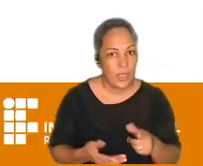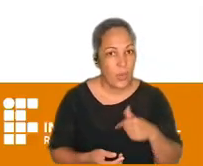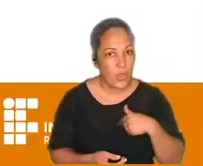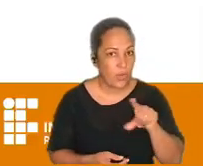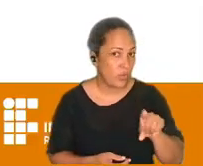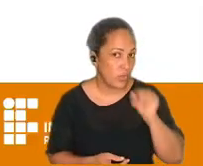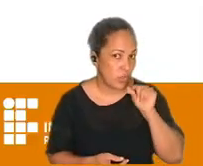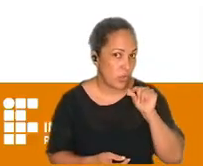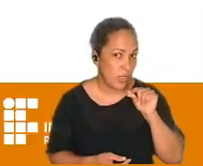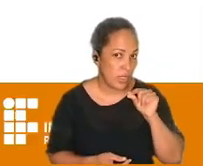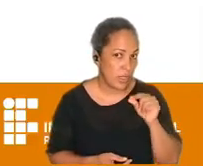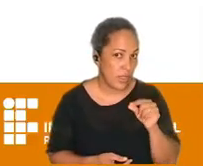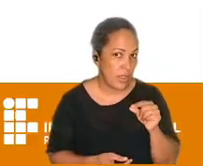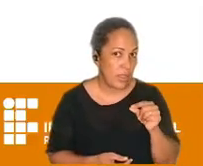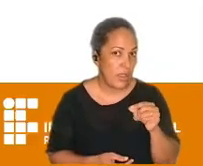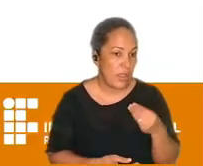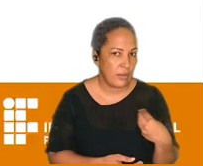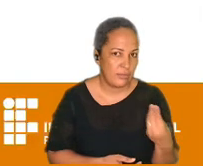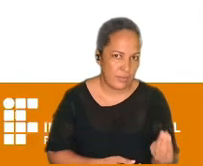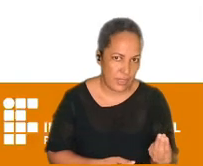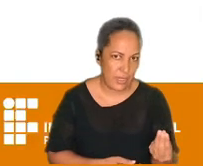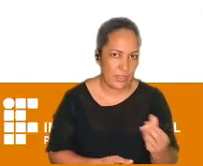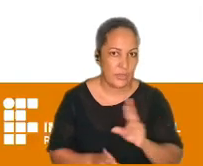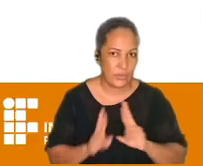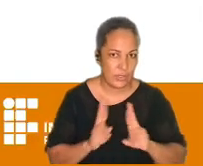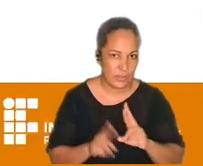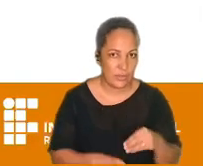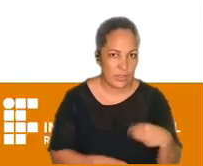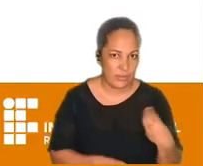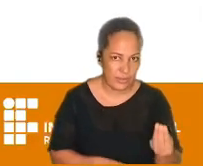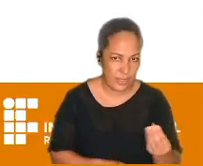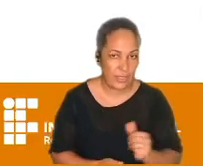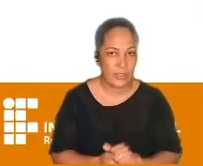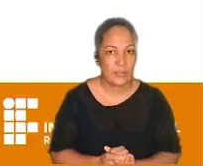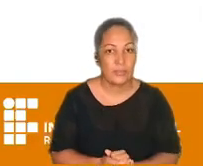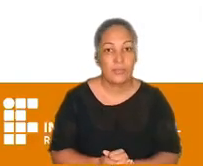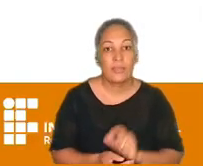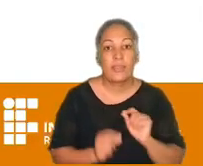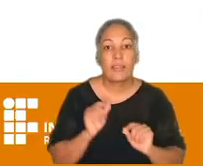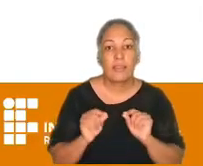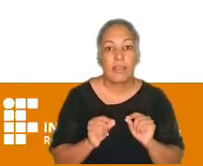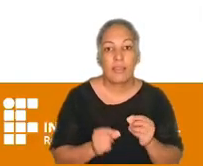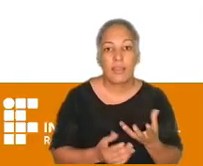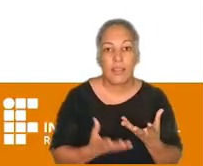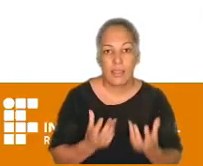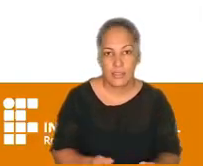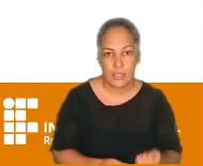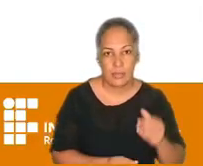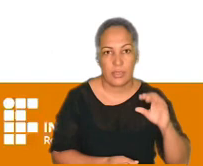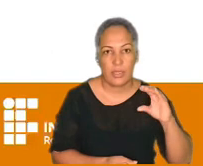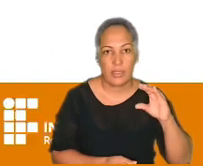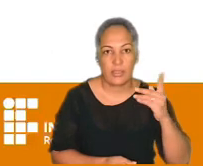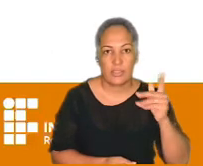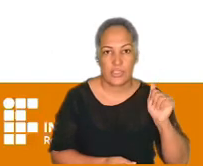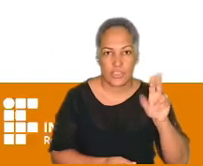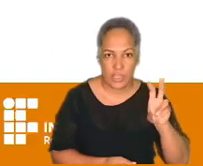assim, eu coloco a chave estrangeira, no caso, no relacionamento aqui 1 para 1 entre entrega e venda, quem receberá a chave estrangeira é